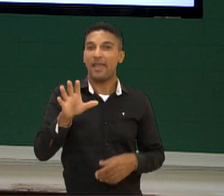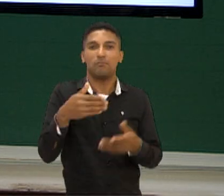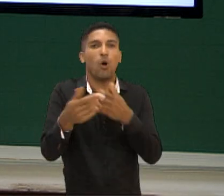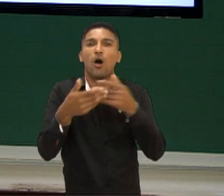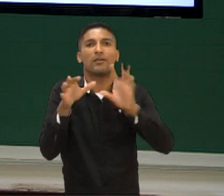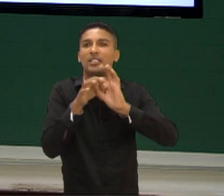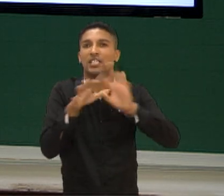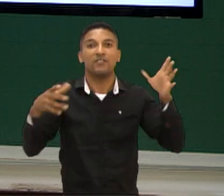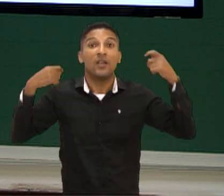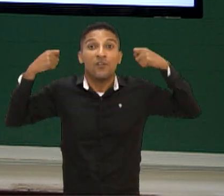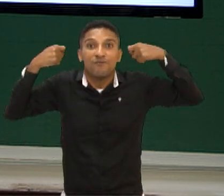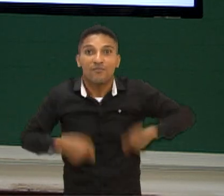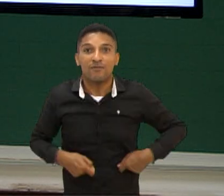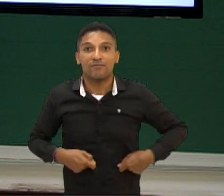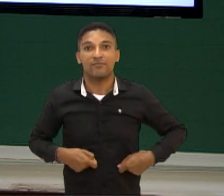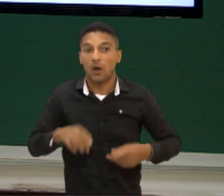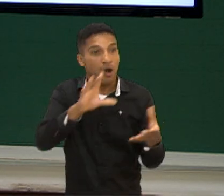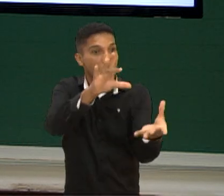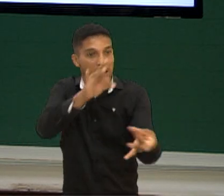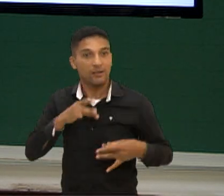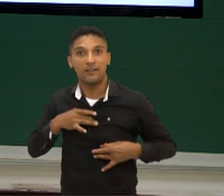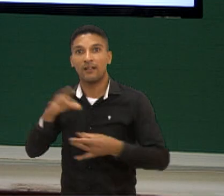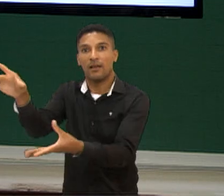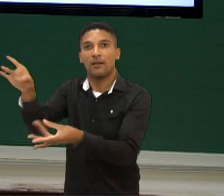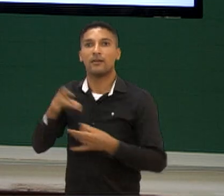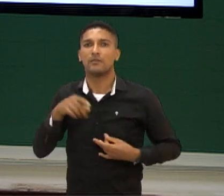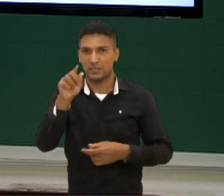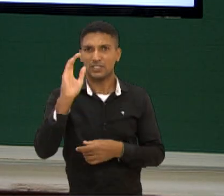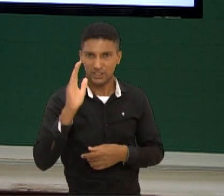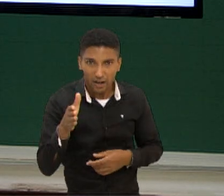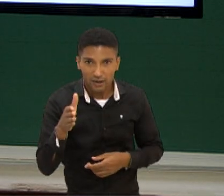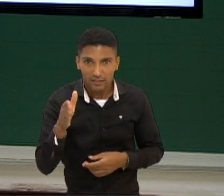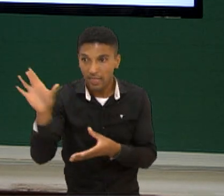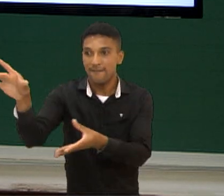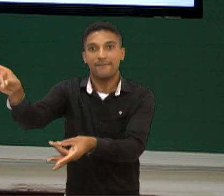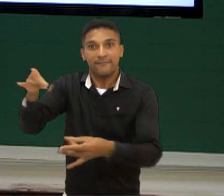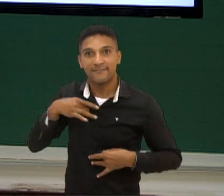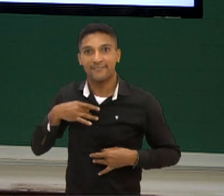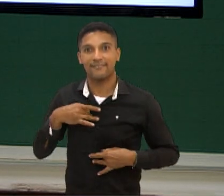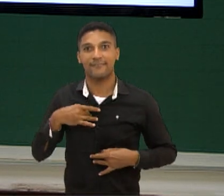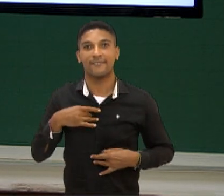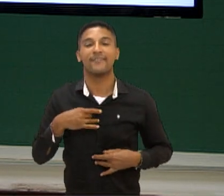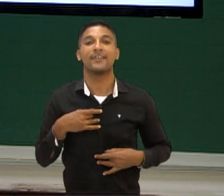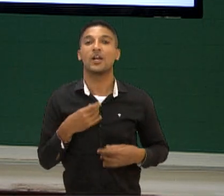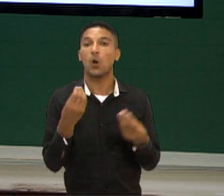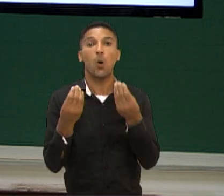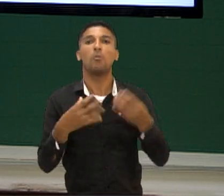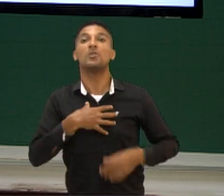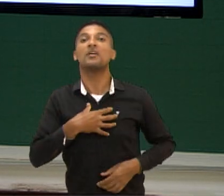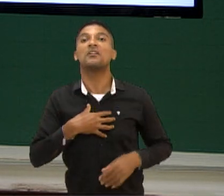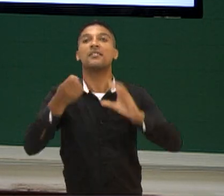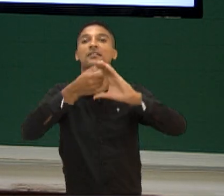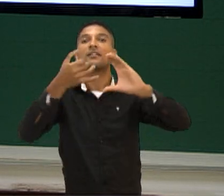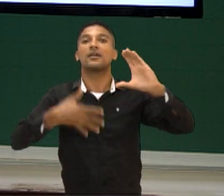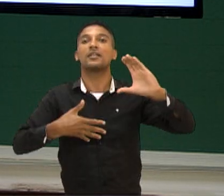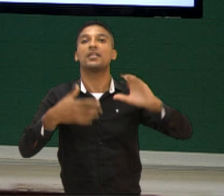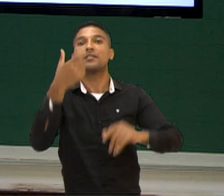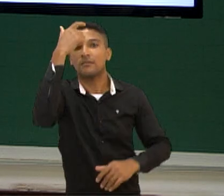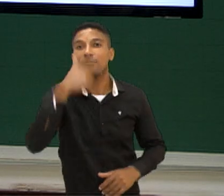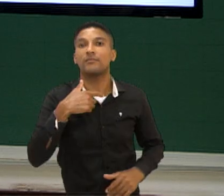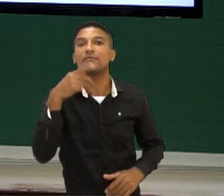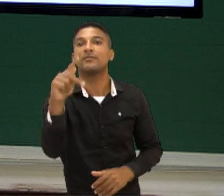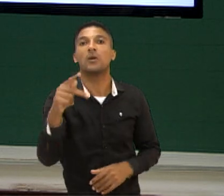se fantasiou? Como você se fantasiou? Então peguem lá o teu caderno, façam essas anotações e daqui a